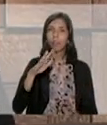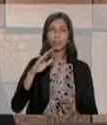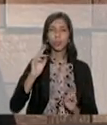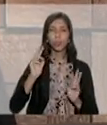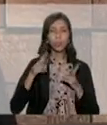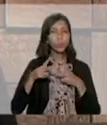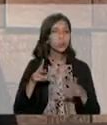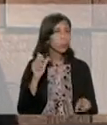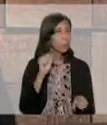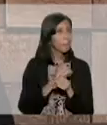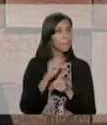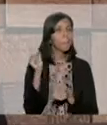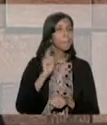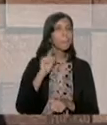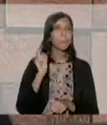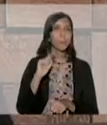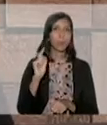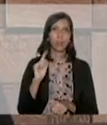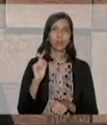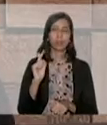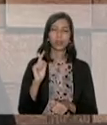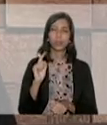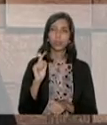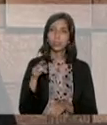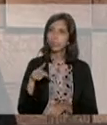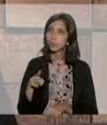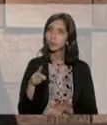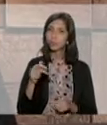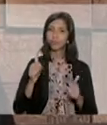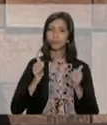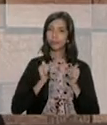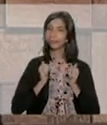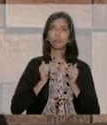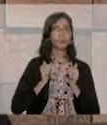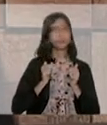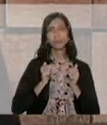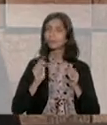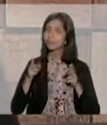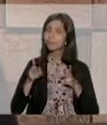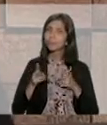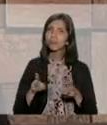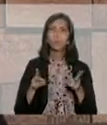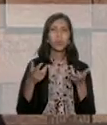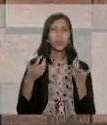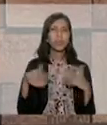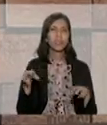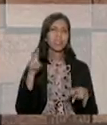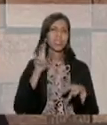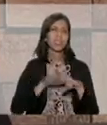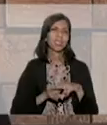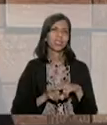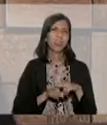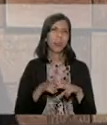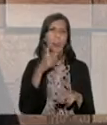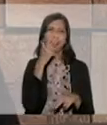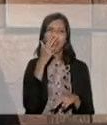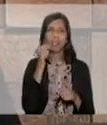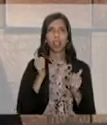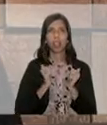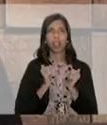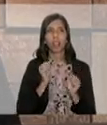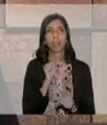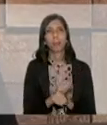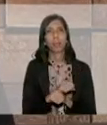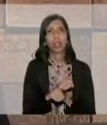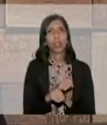vai, continua. Eu acho que a minha lição é assim, continua e não para e não se acomoda. Eu não quero sentar em cima do